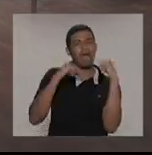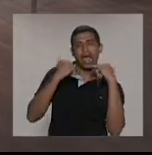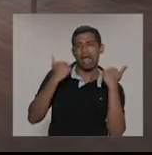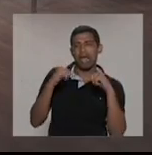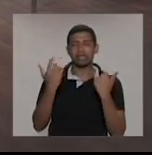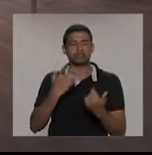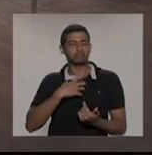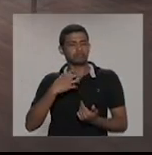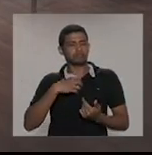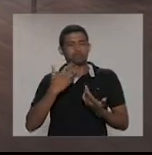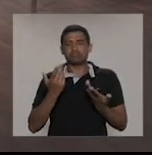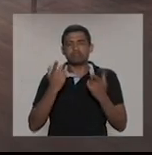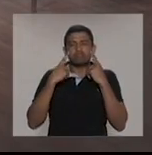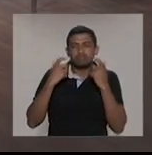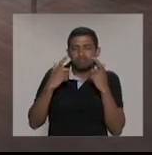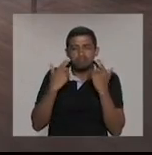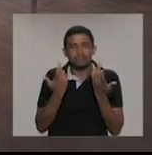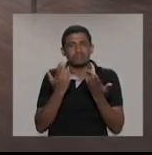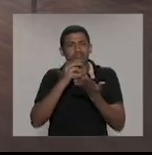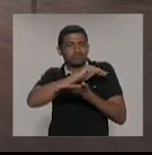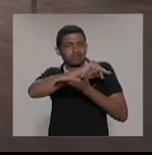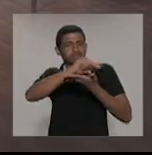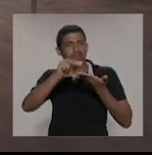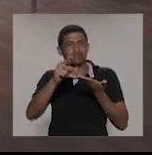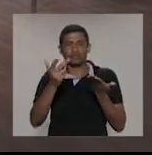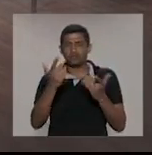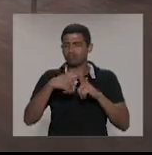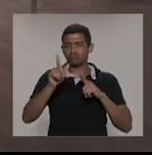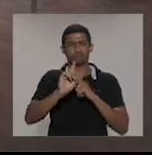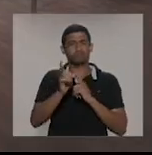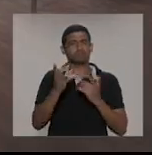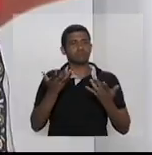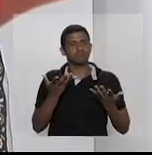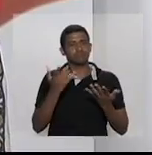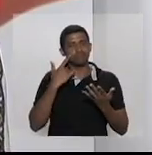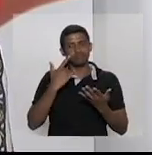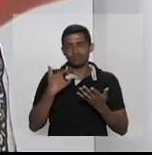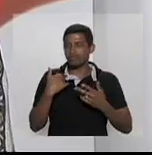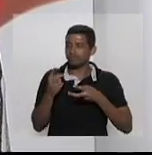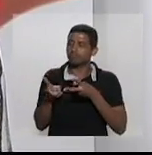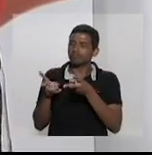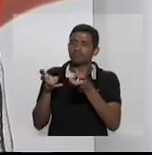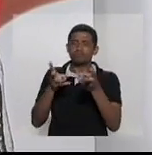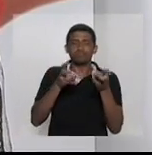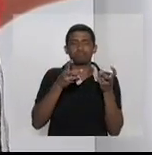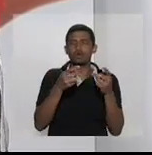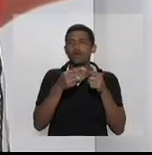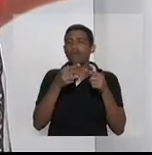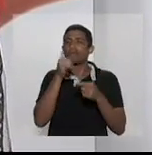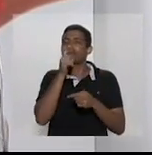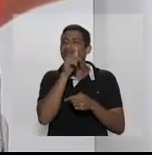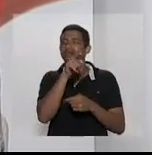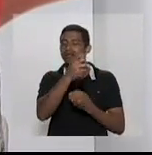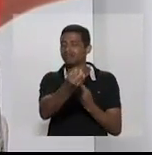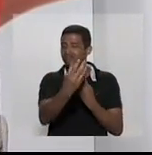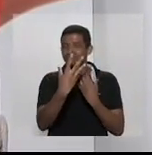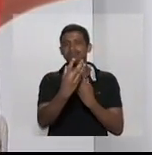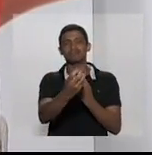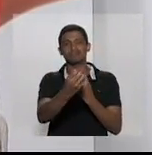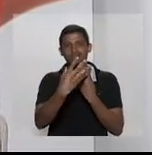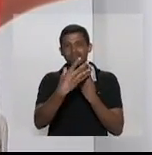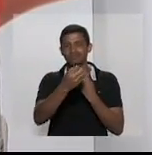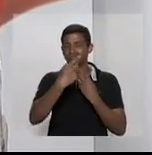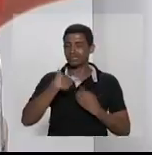braços e de rir e de ser sensível e de chorar quando for necessário. Então, eu percebo muito que isso vem da educação que minha mãe me